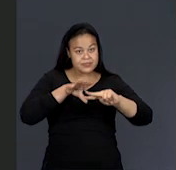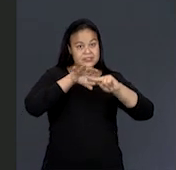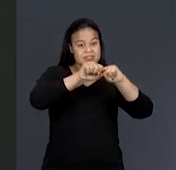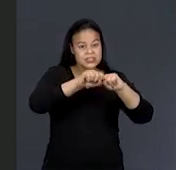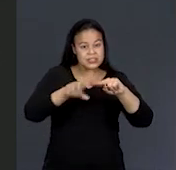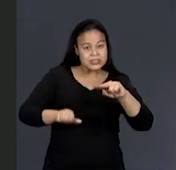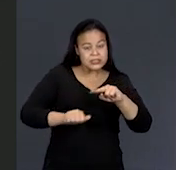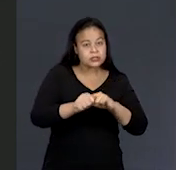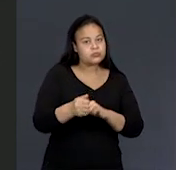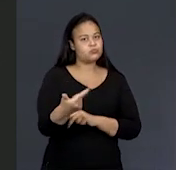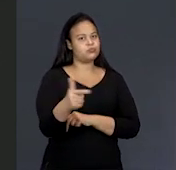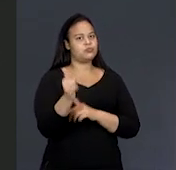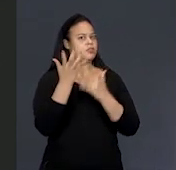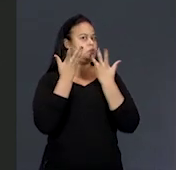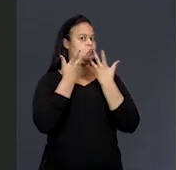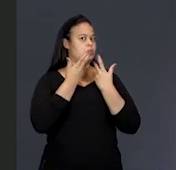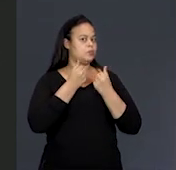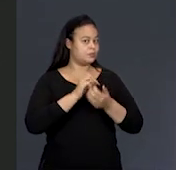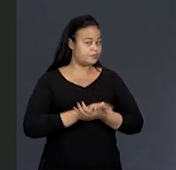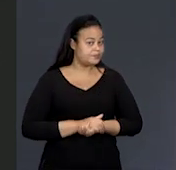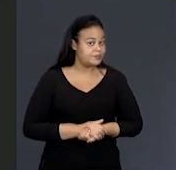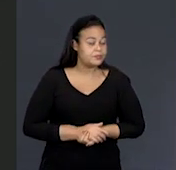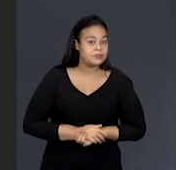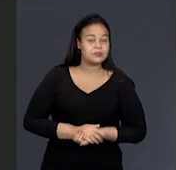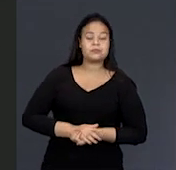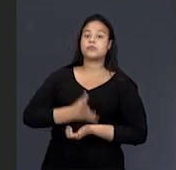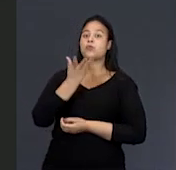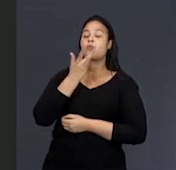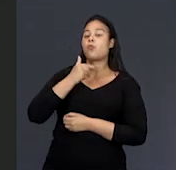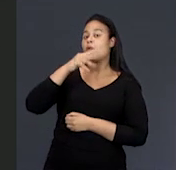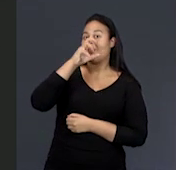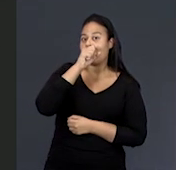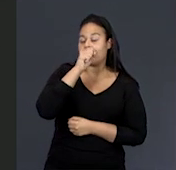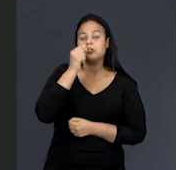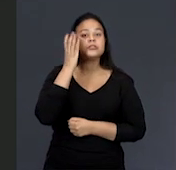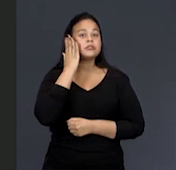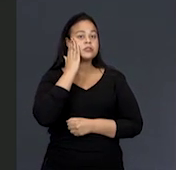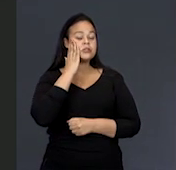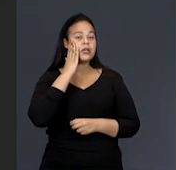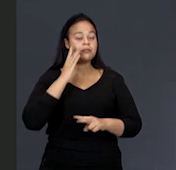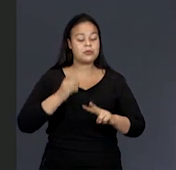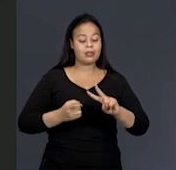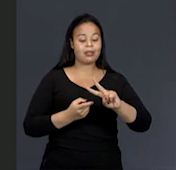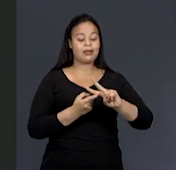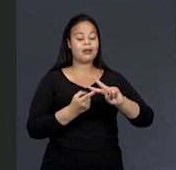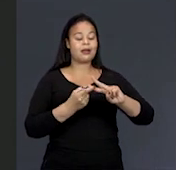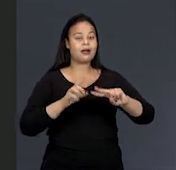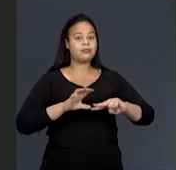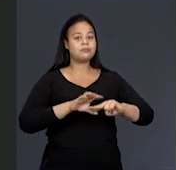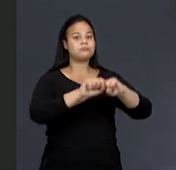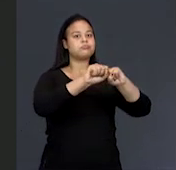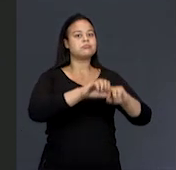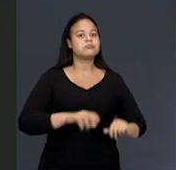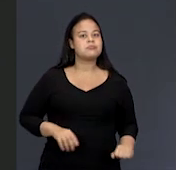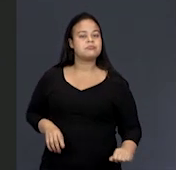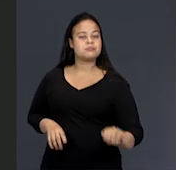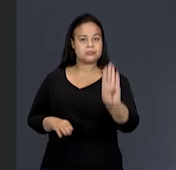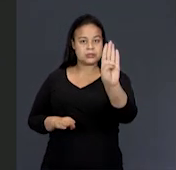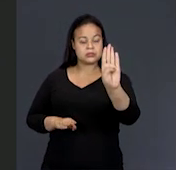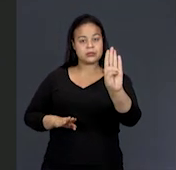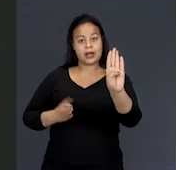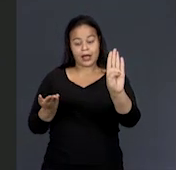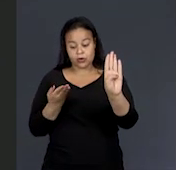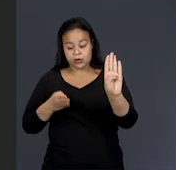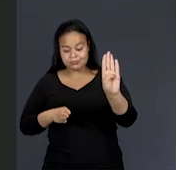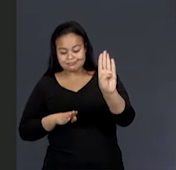esse pigmento. O pigmento laranja é determinado pelo alelo dominante bezão, enquanto o alelo